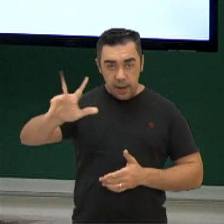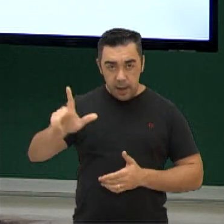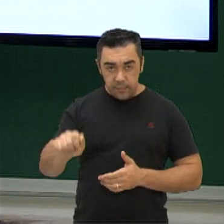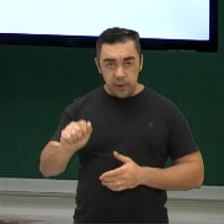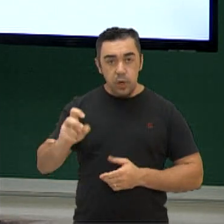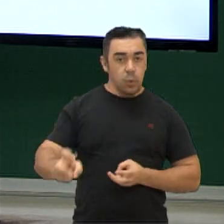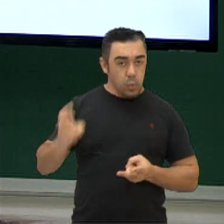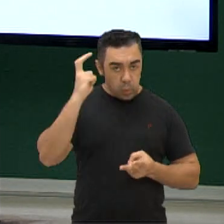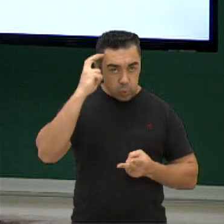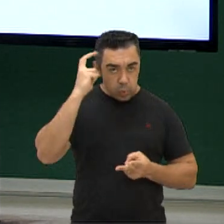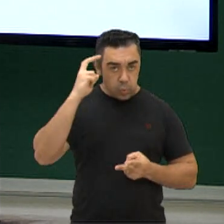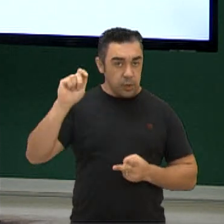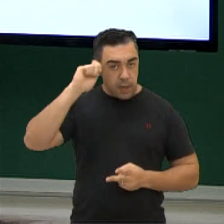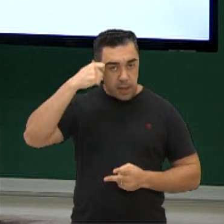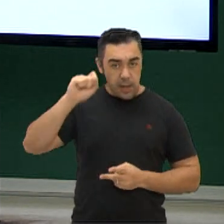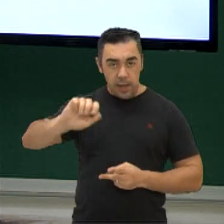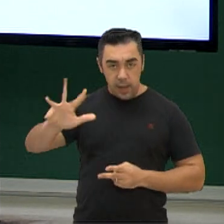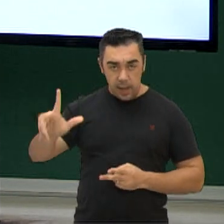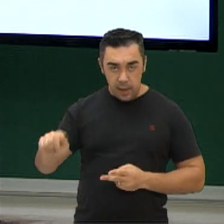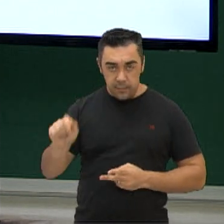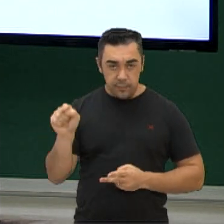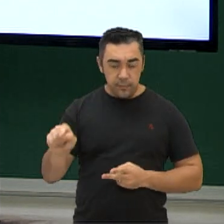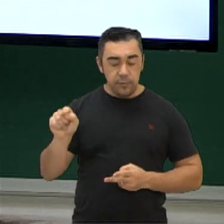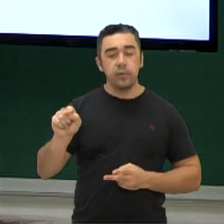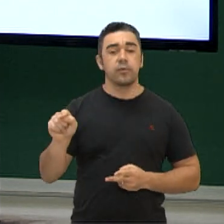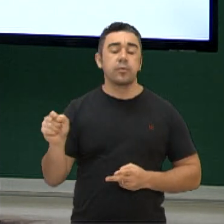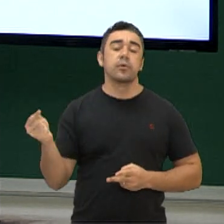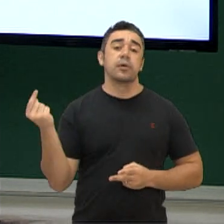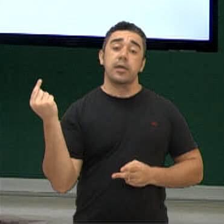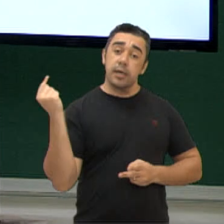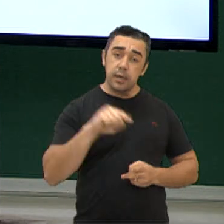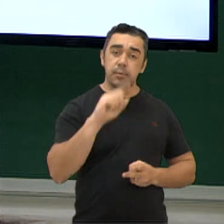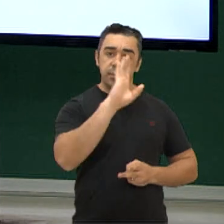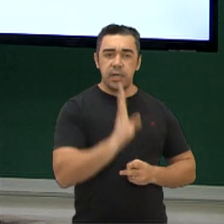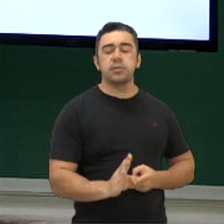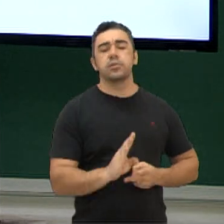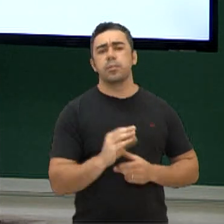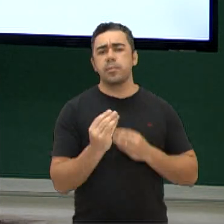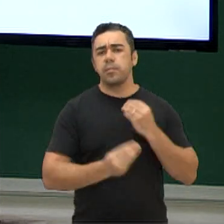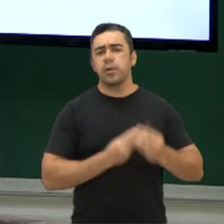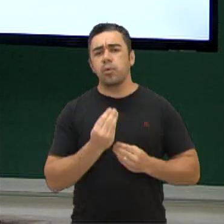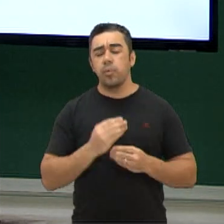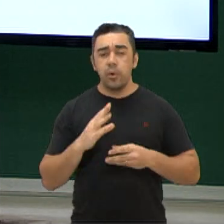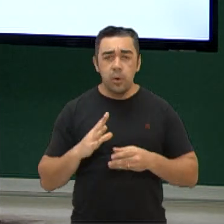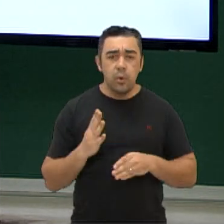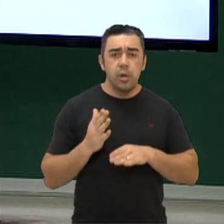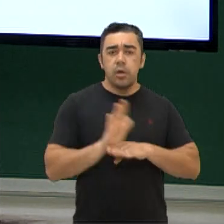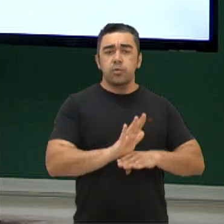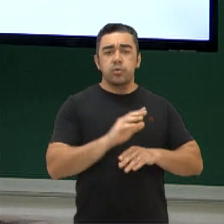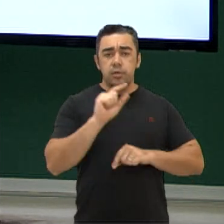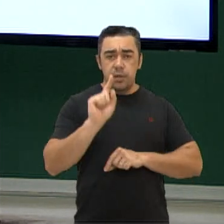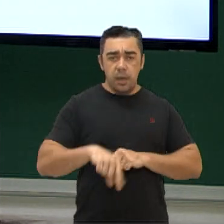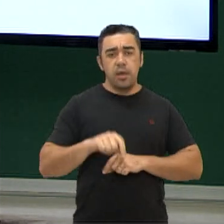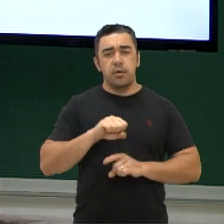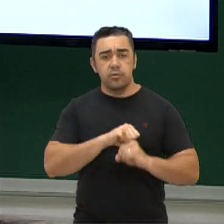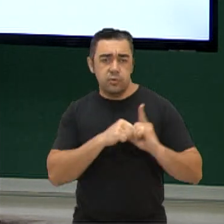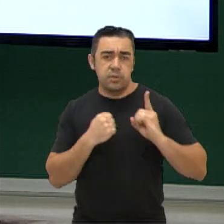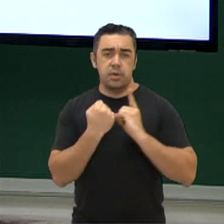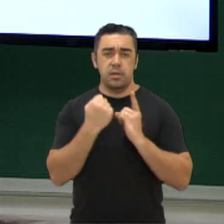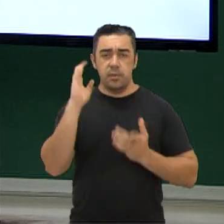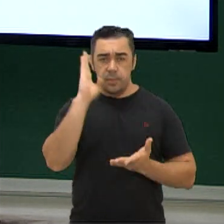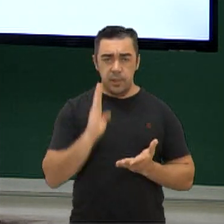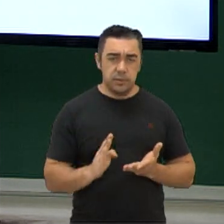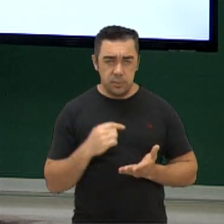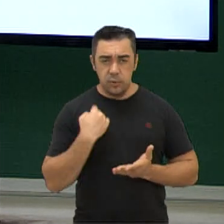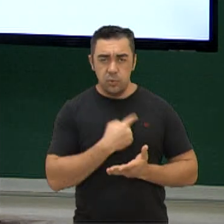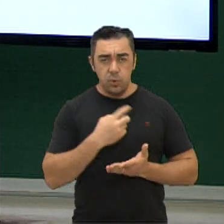cultura afro-brasileira, não só na questão da escravidão, mas nas contribuições do africano na formação da sociedade brasileira e